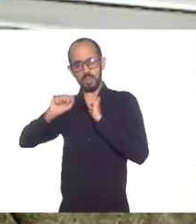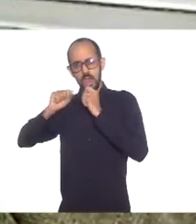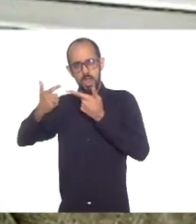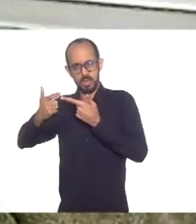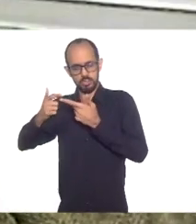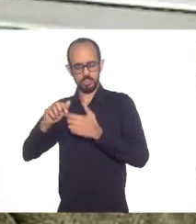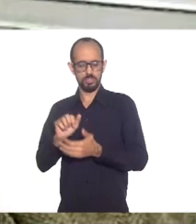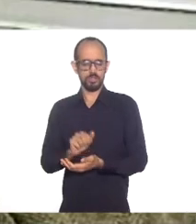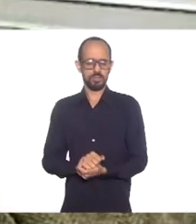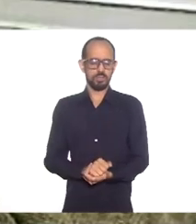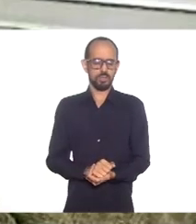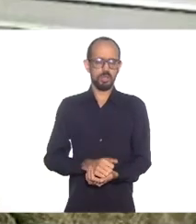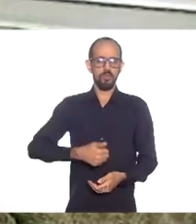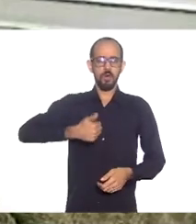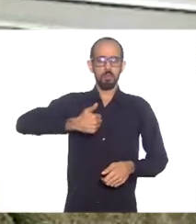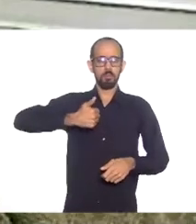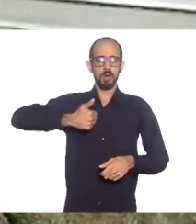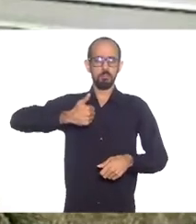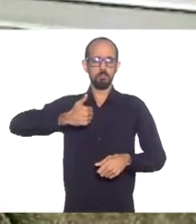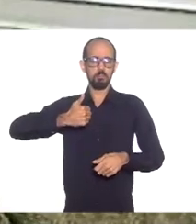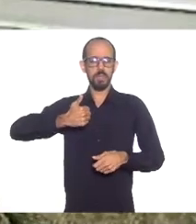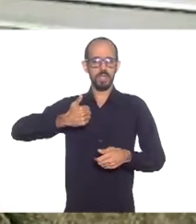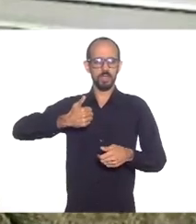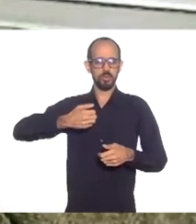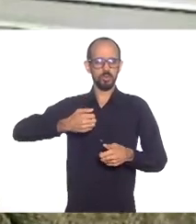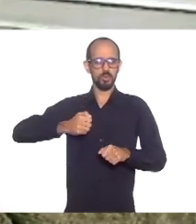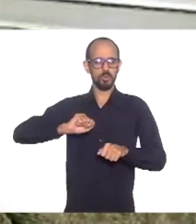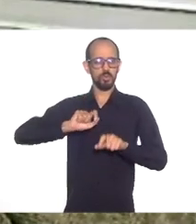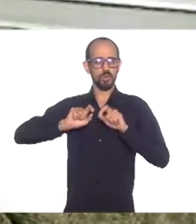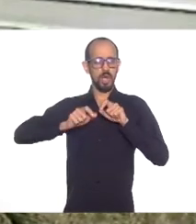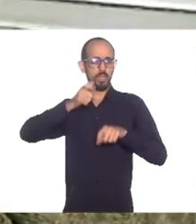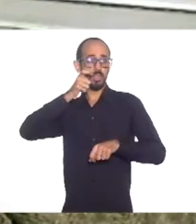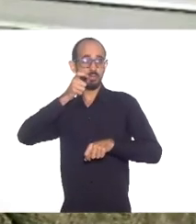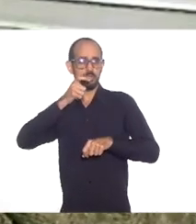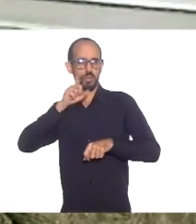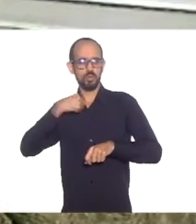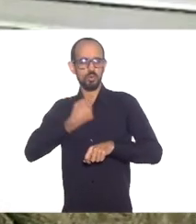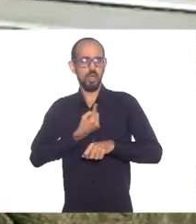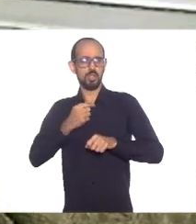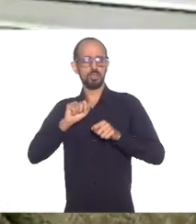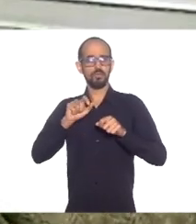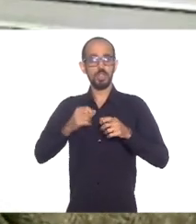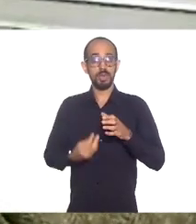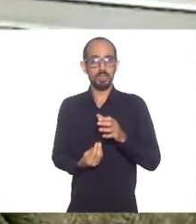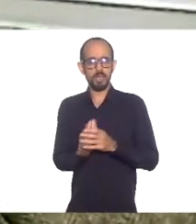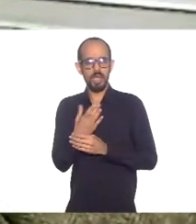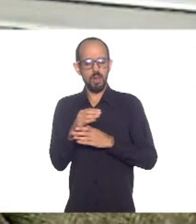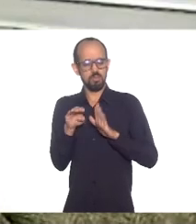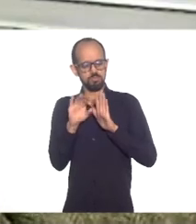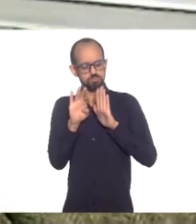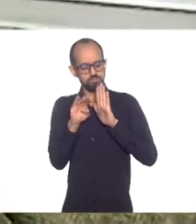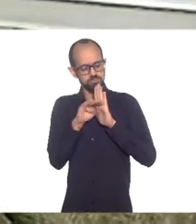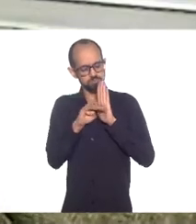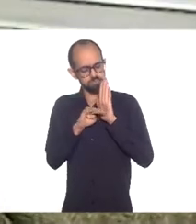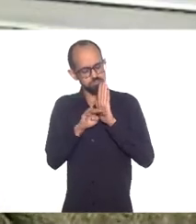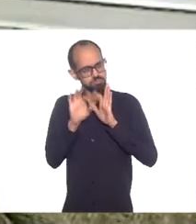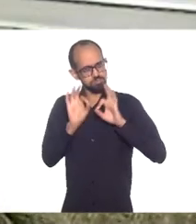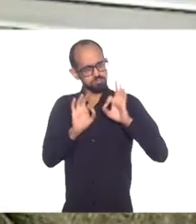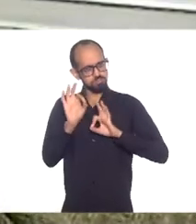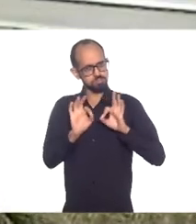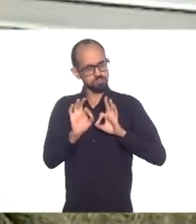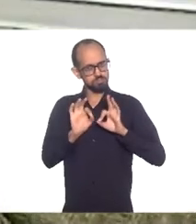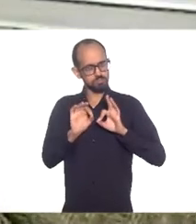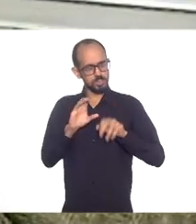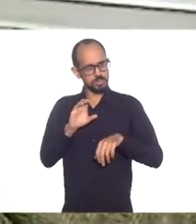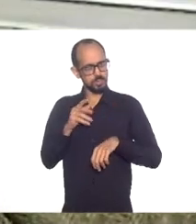E o primeiro cuidado que nós tivemos foi criar um plano de trabalho para a CPI, para que a